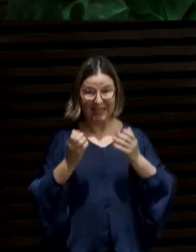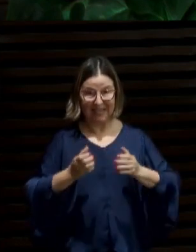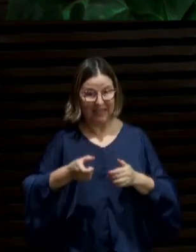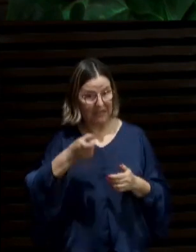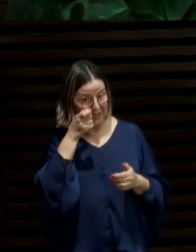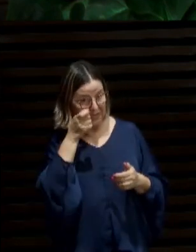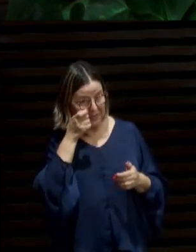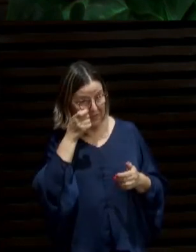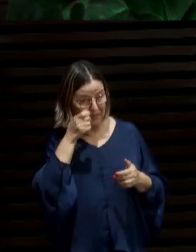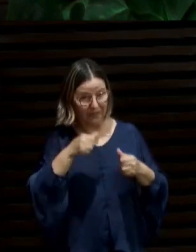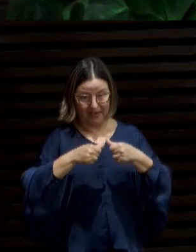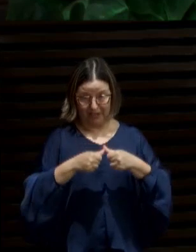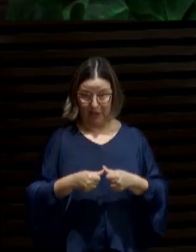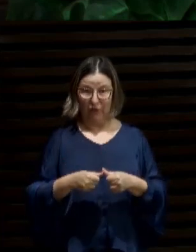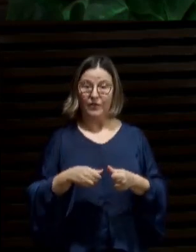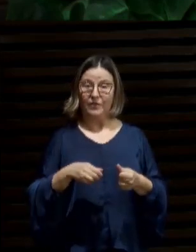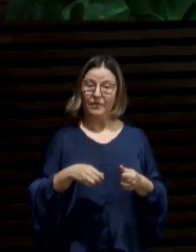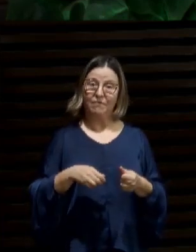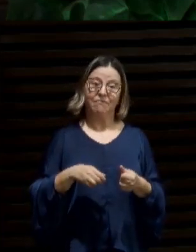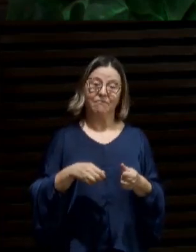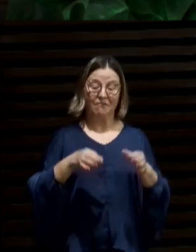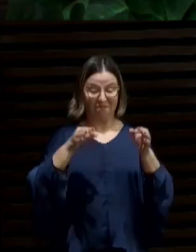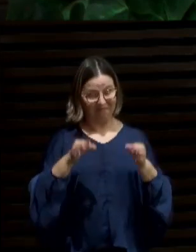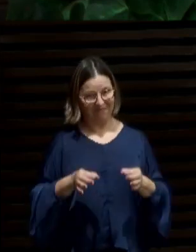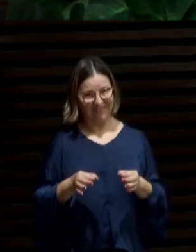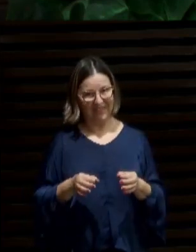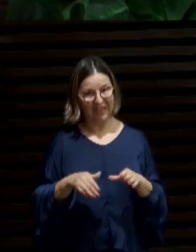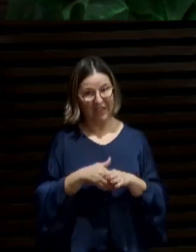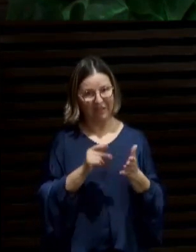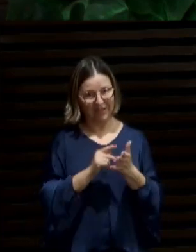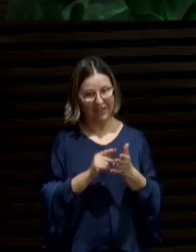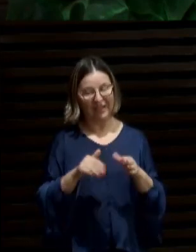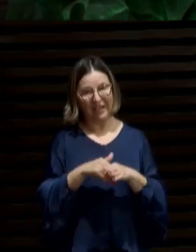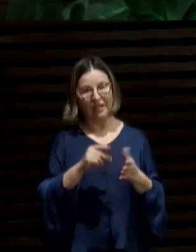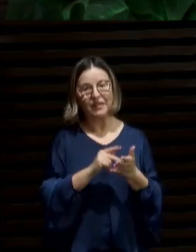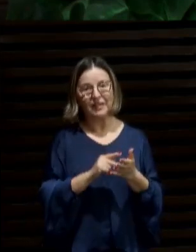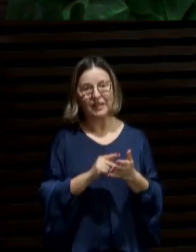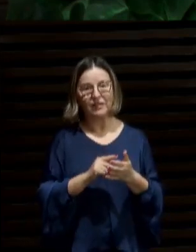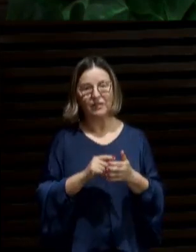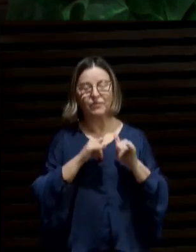é absoluto, em verdade, vos digo que o Filho, quantos?